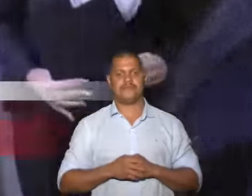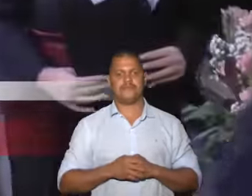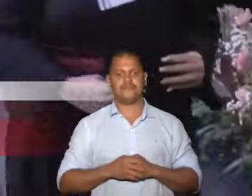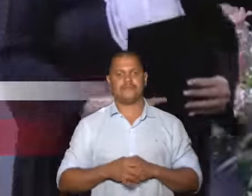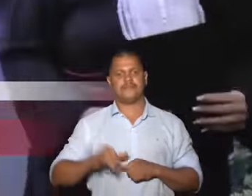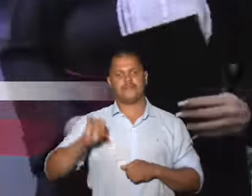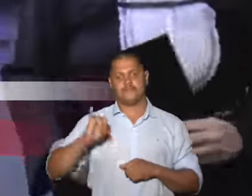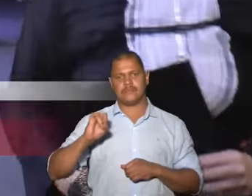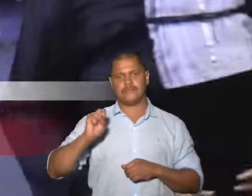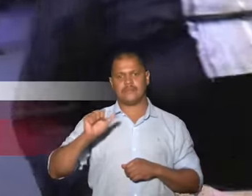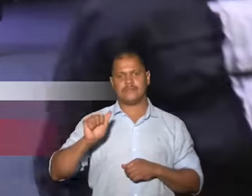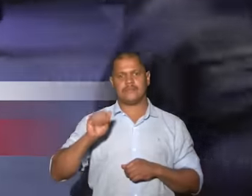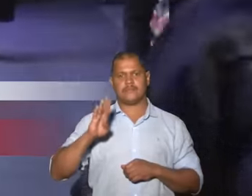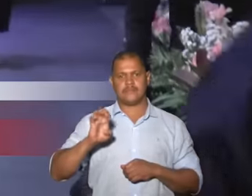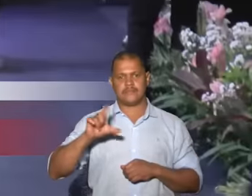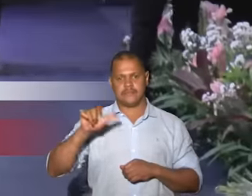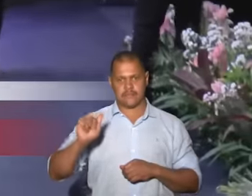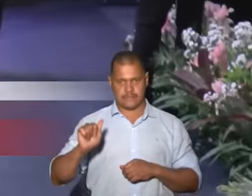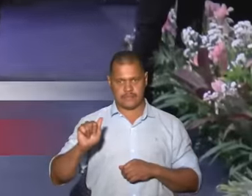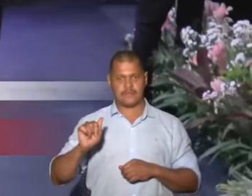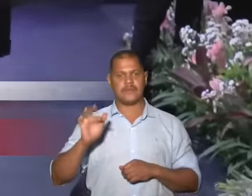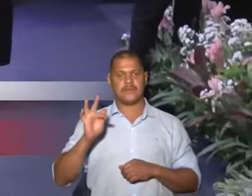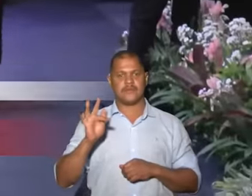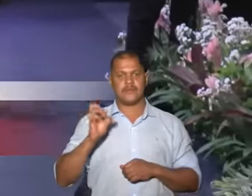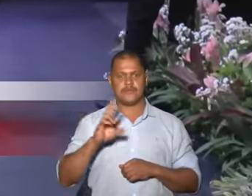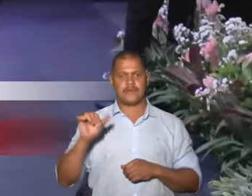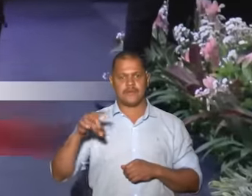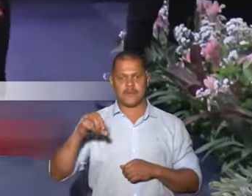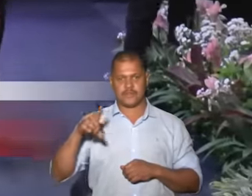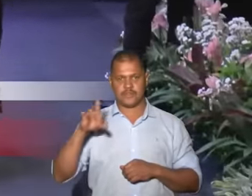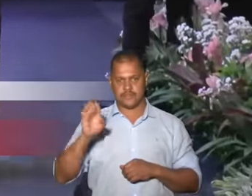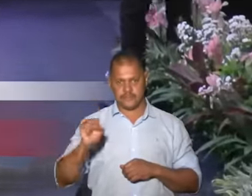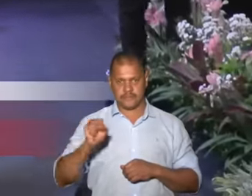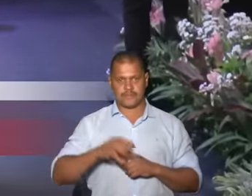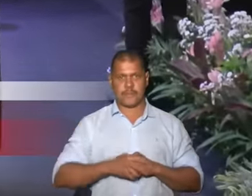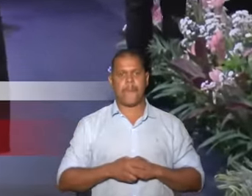Isabela Helena Fernandes Almeida.